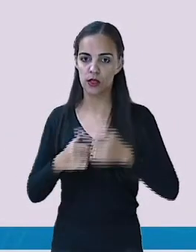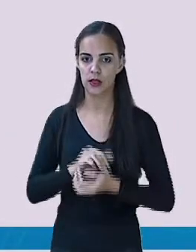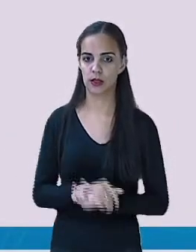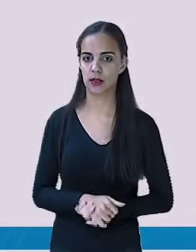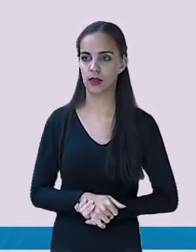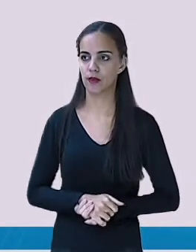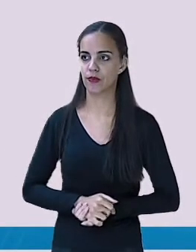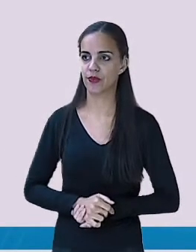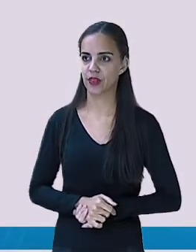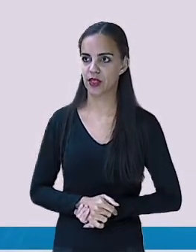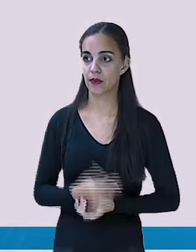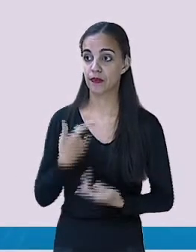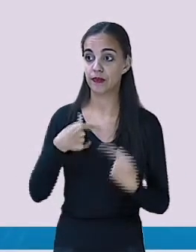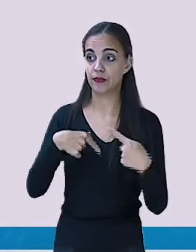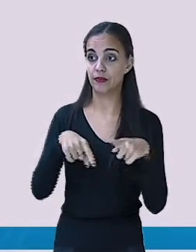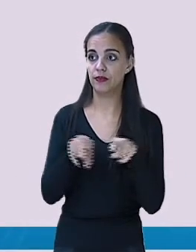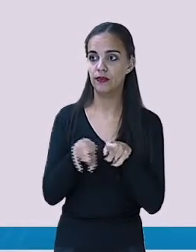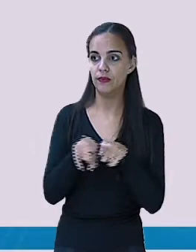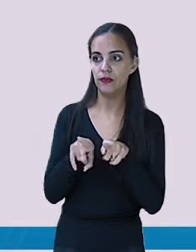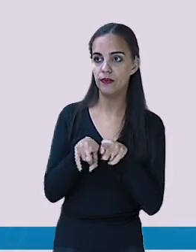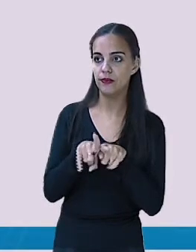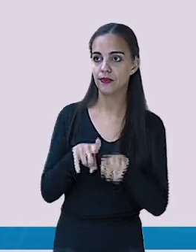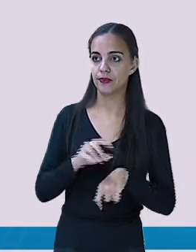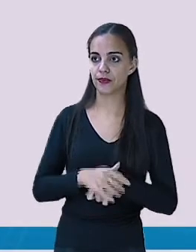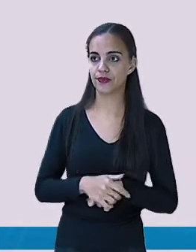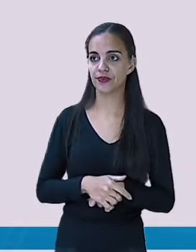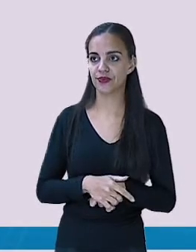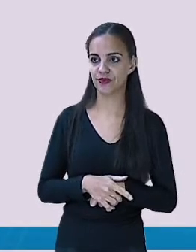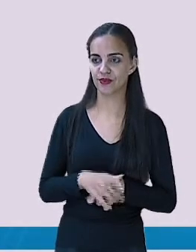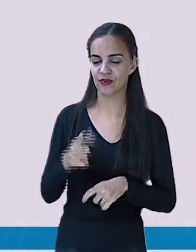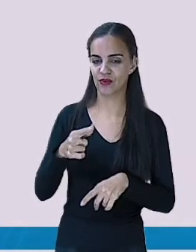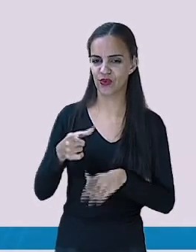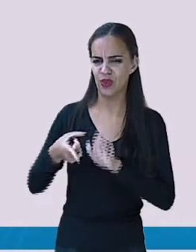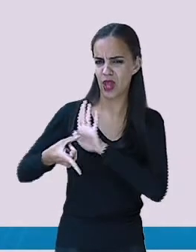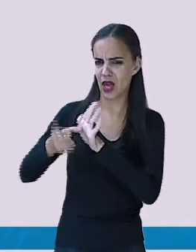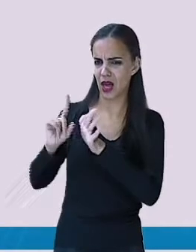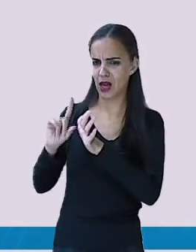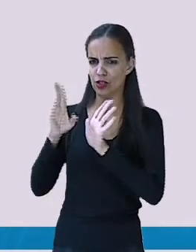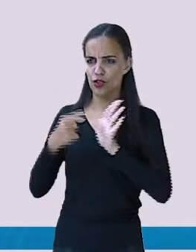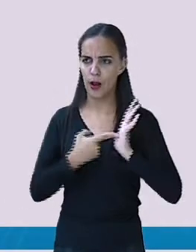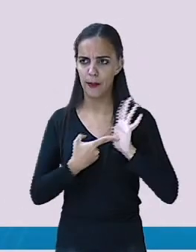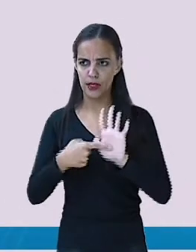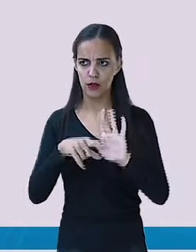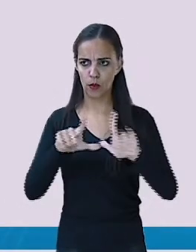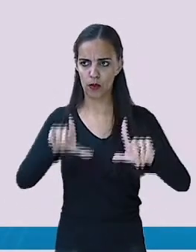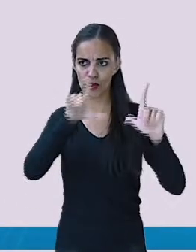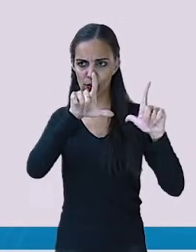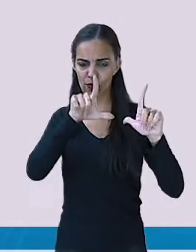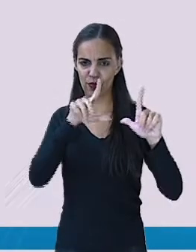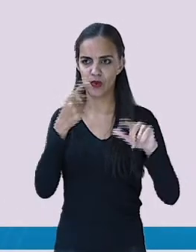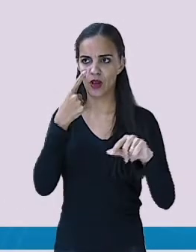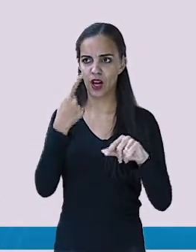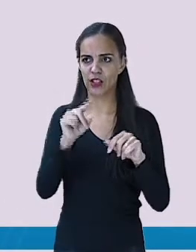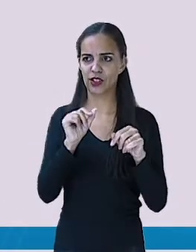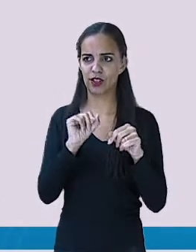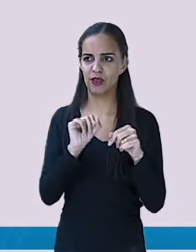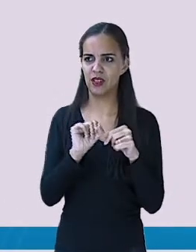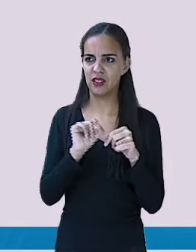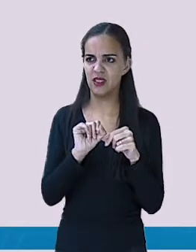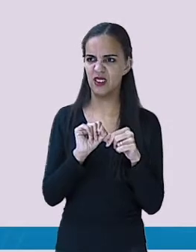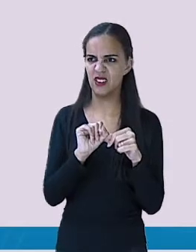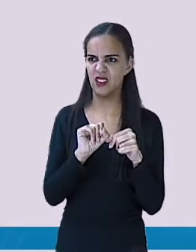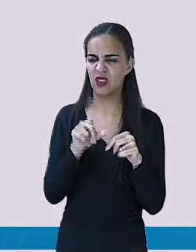e também e na imagem anterior quando a gente viu pregos